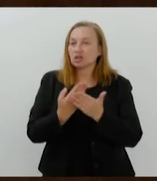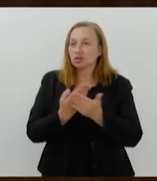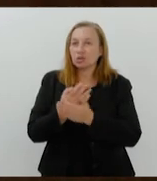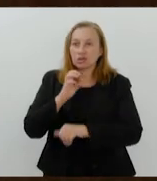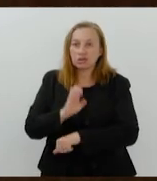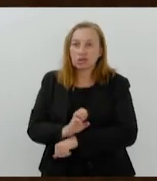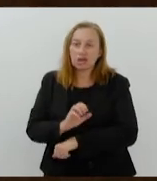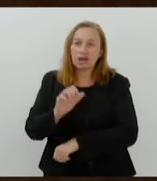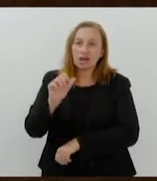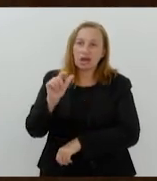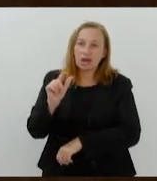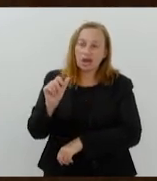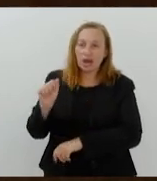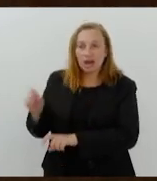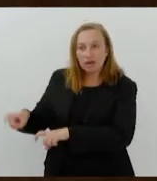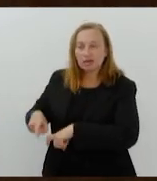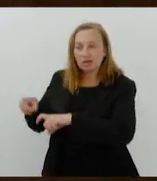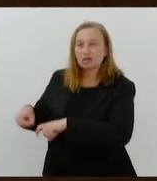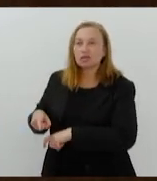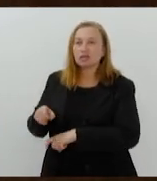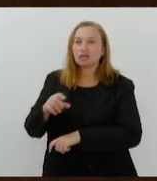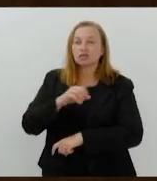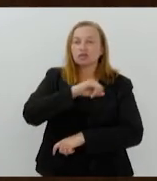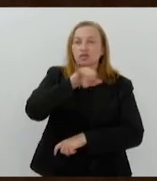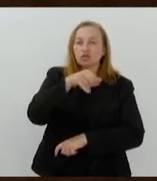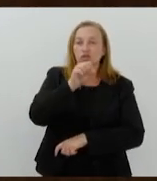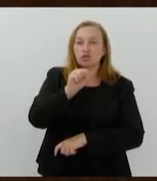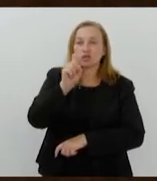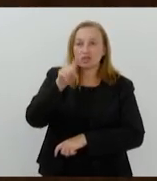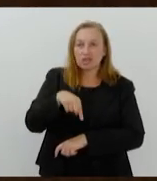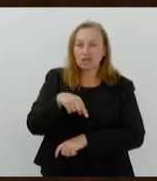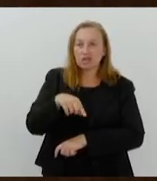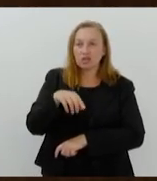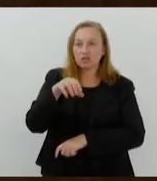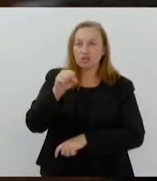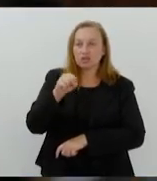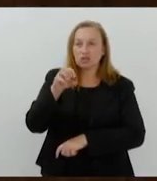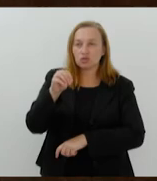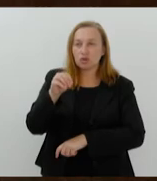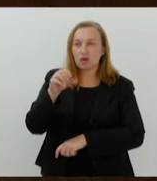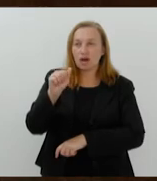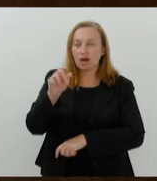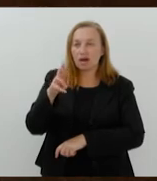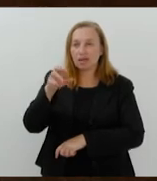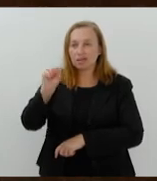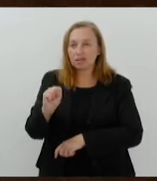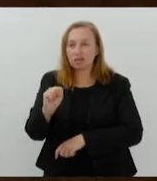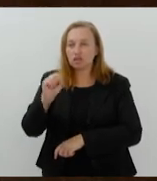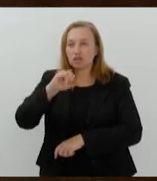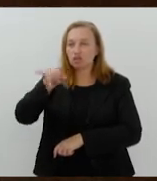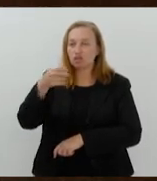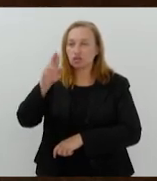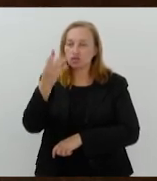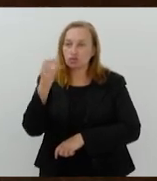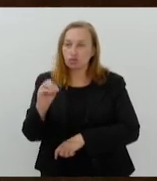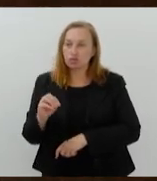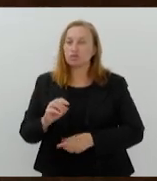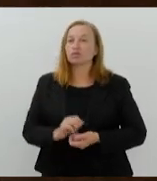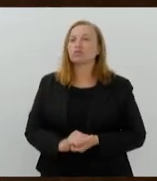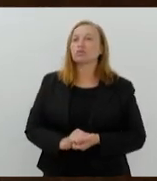Estadual Agrícola José Soares Júnior, como a exemplo das disciplinas